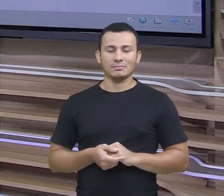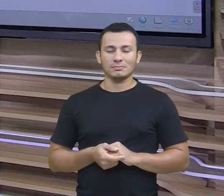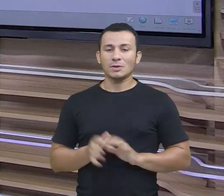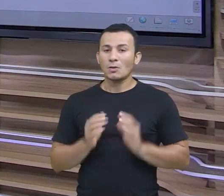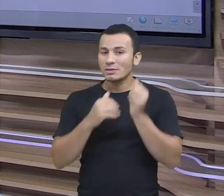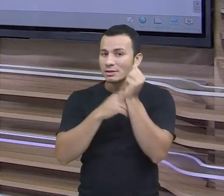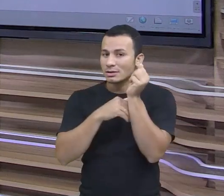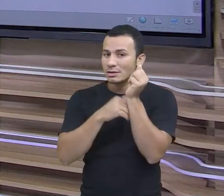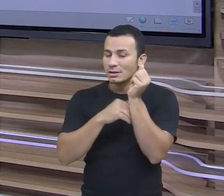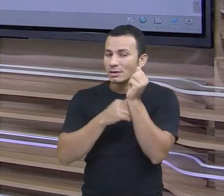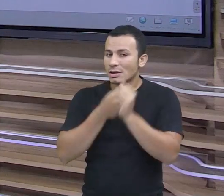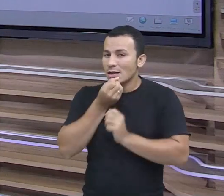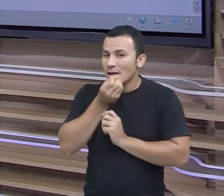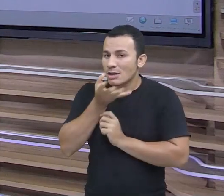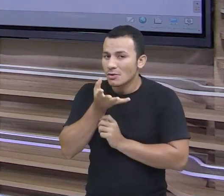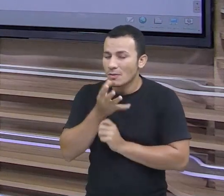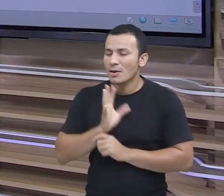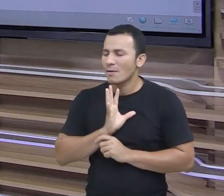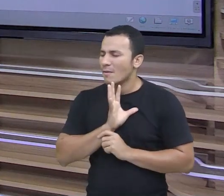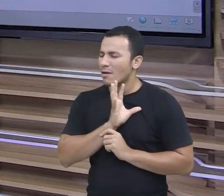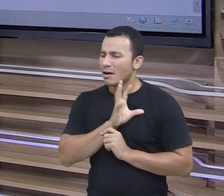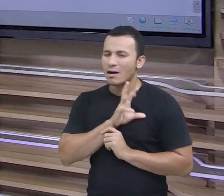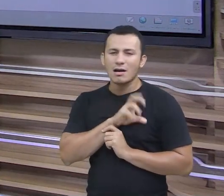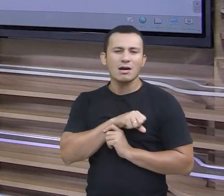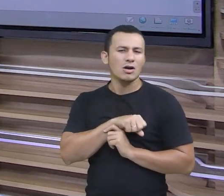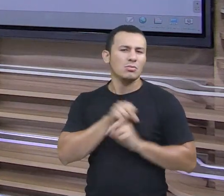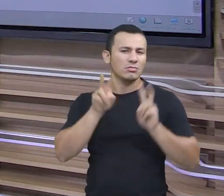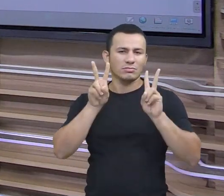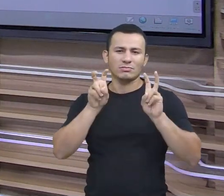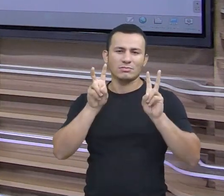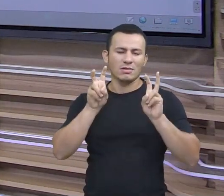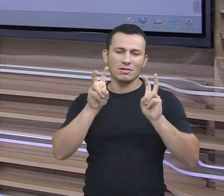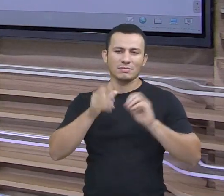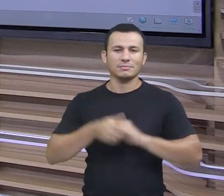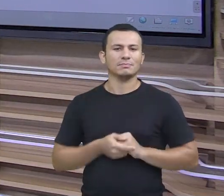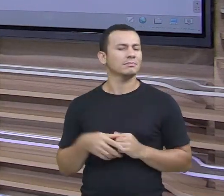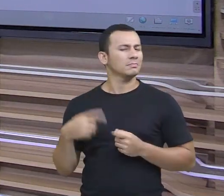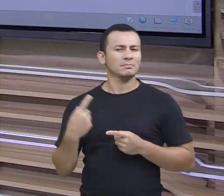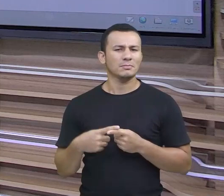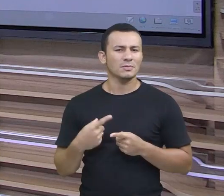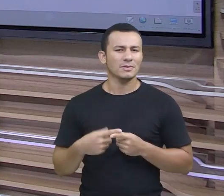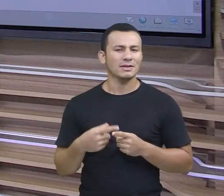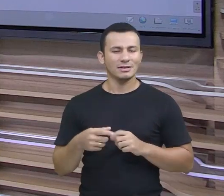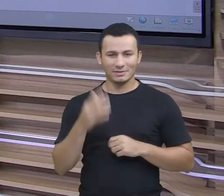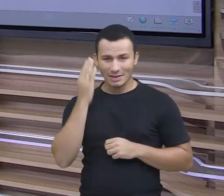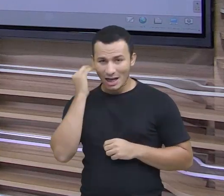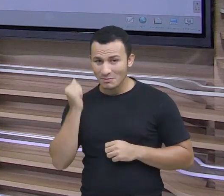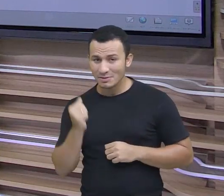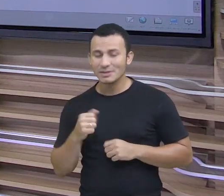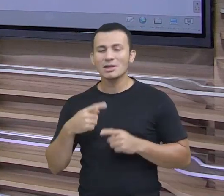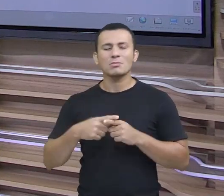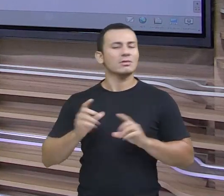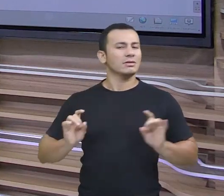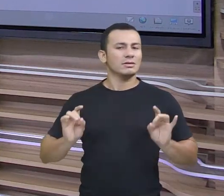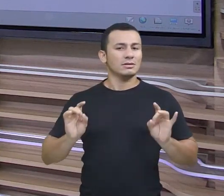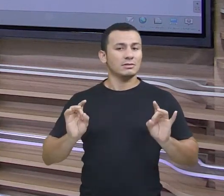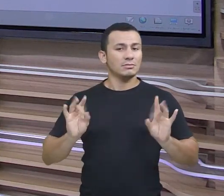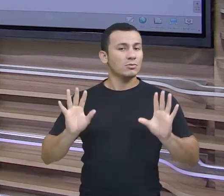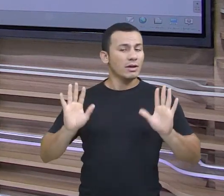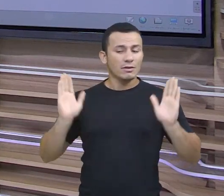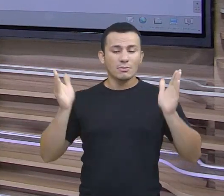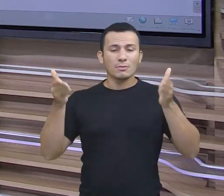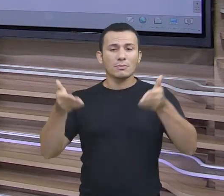segredo. Eu amo esse gênero textual. Sabe por quê? Porque ele é